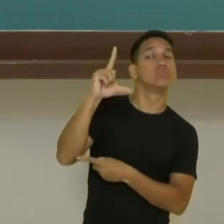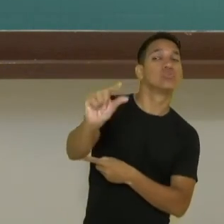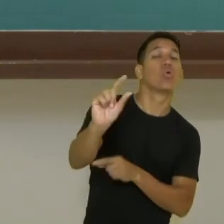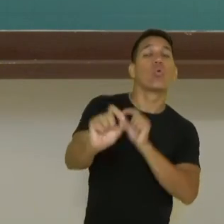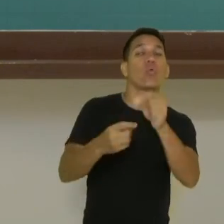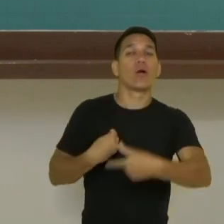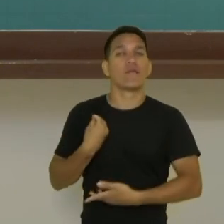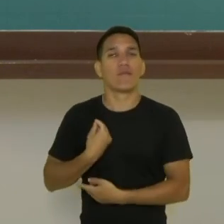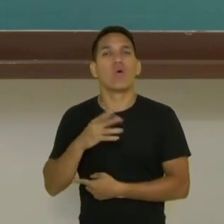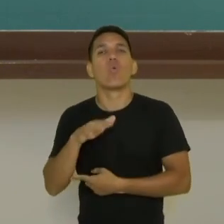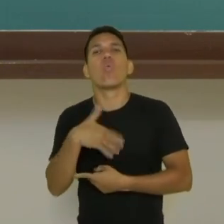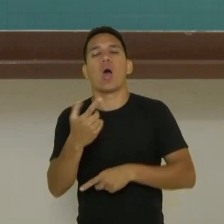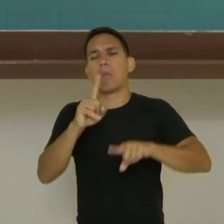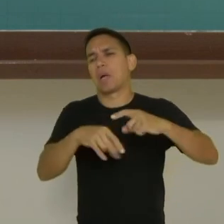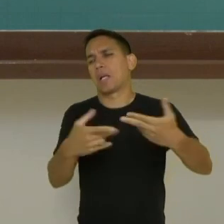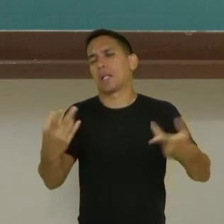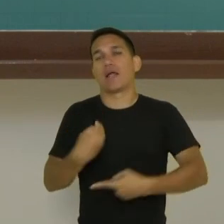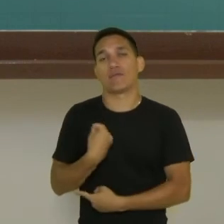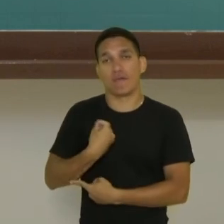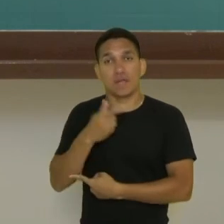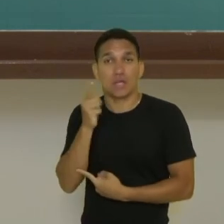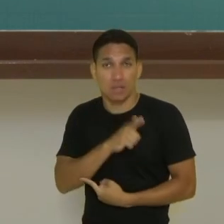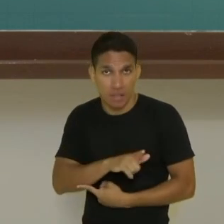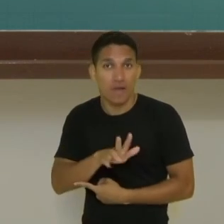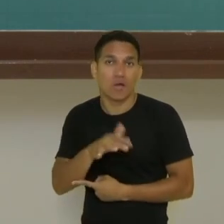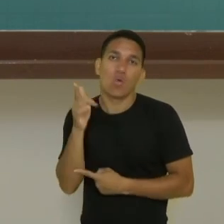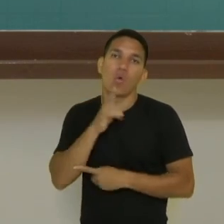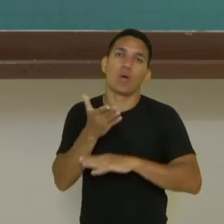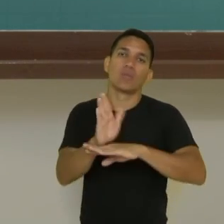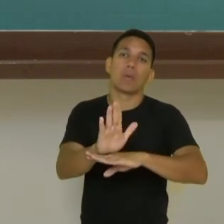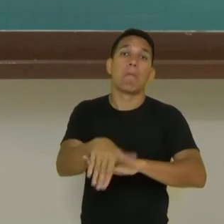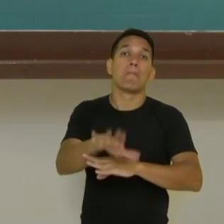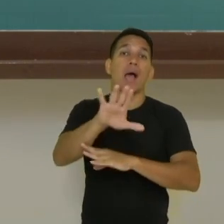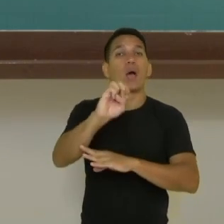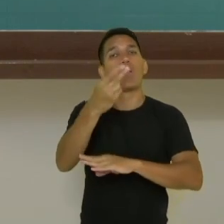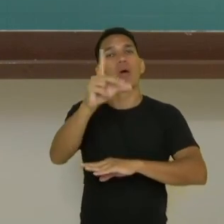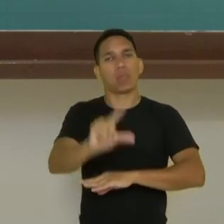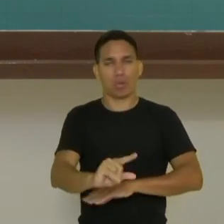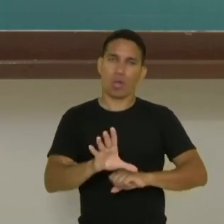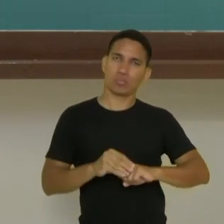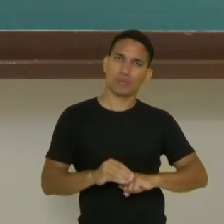quais são as ferramentas que você vai ter na vida também vai possibilitar maior ou menor conhecimento.